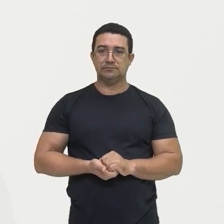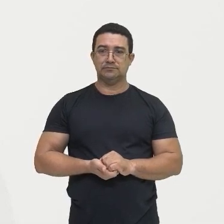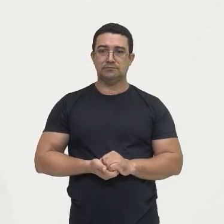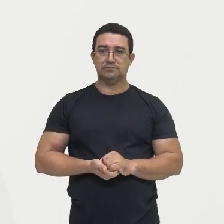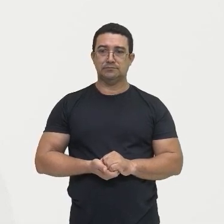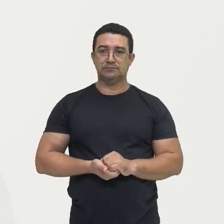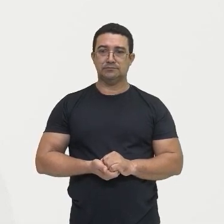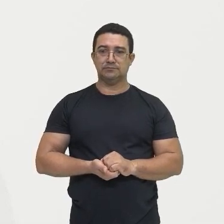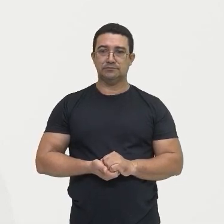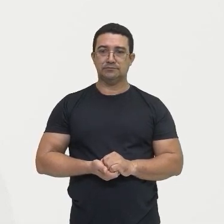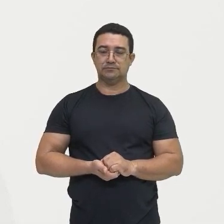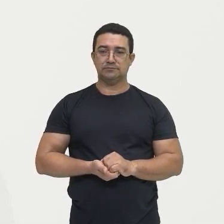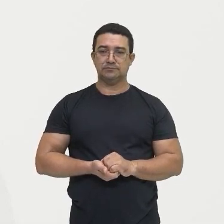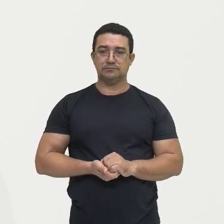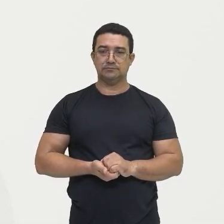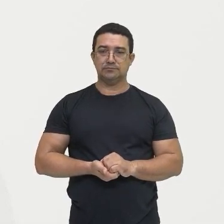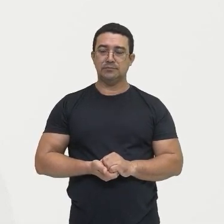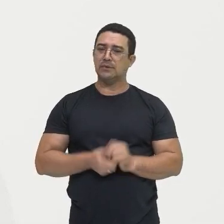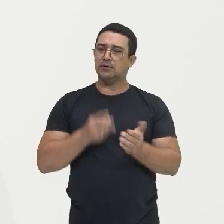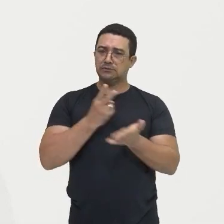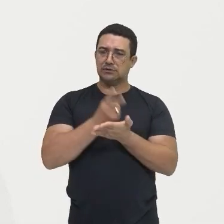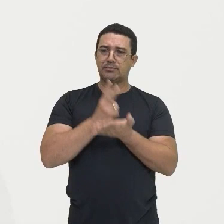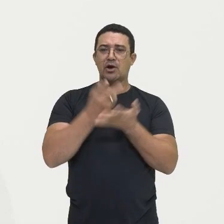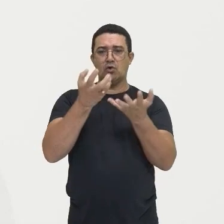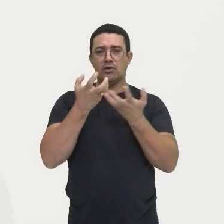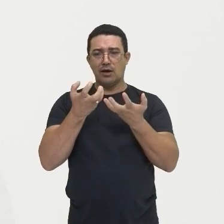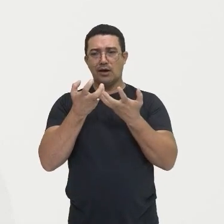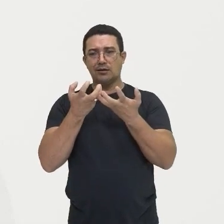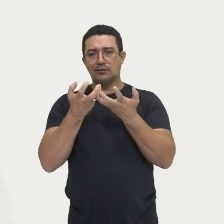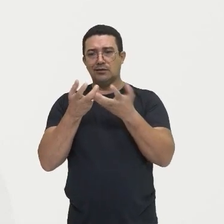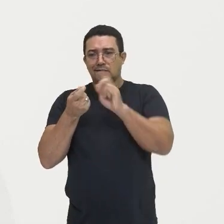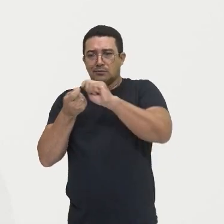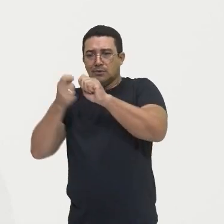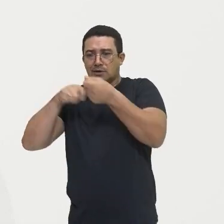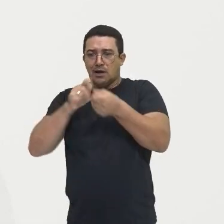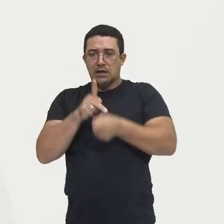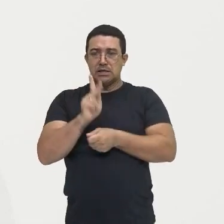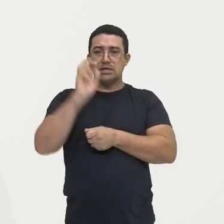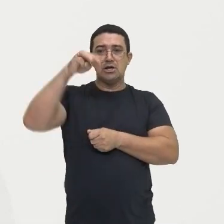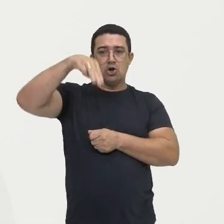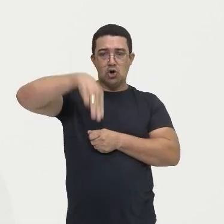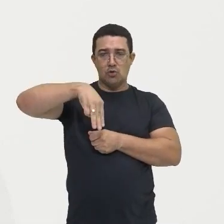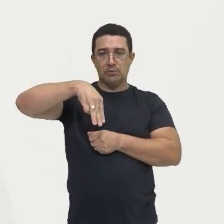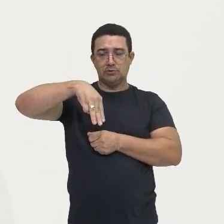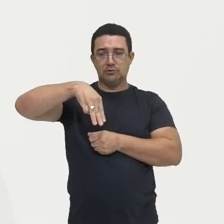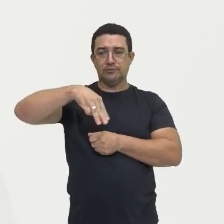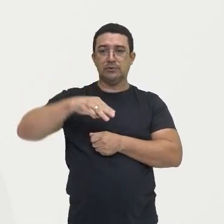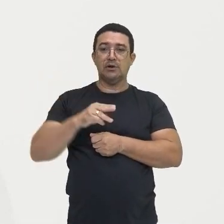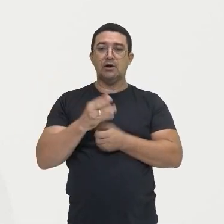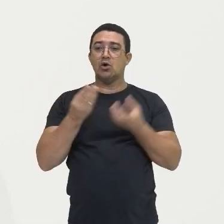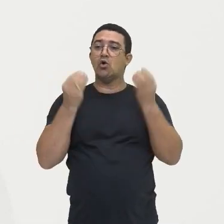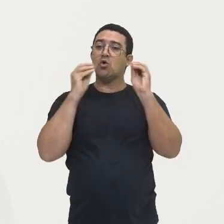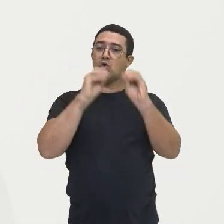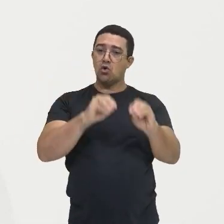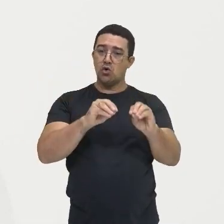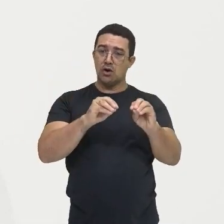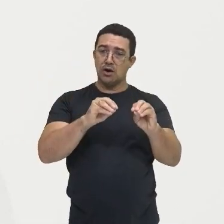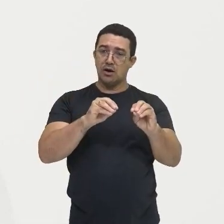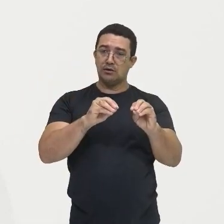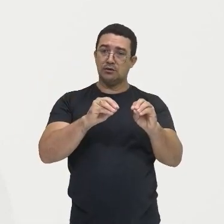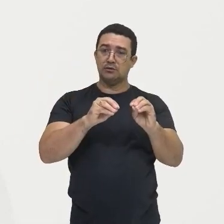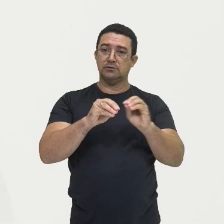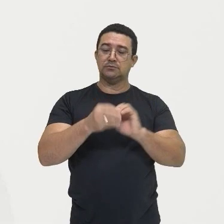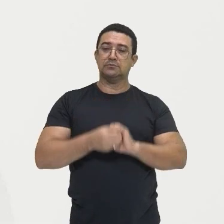centímetros e milímetros. Então, toda vez que eu quero transformar de quilômetros, eu tenho o seguinte, eu vou acrescentar